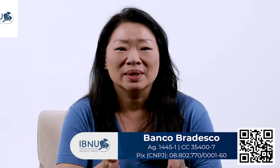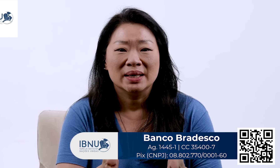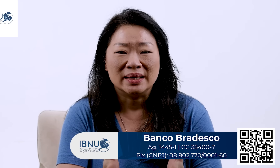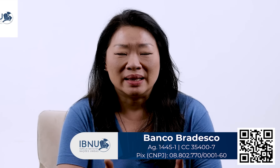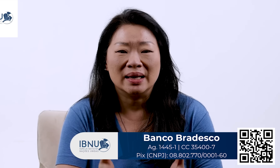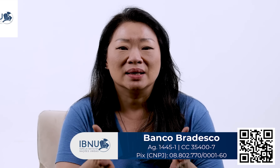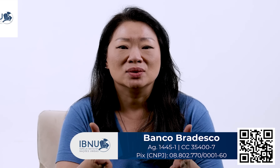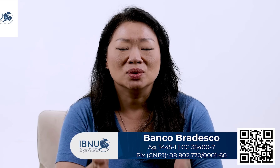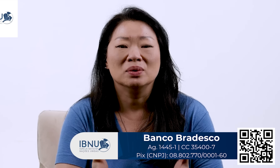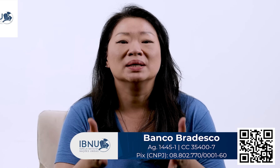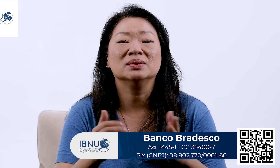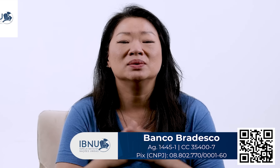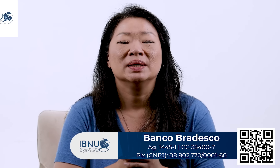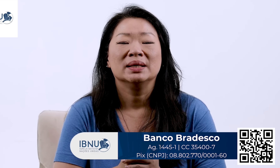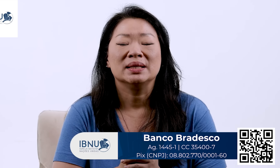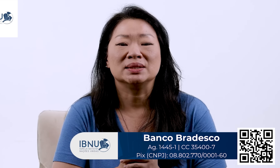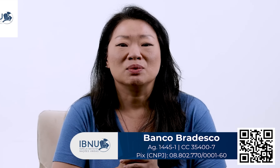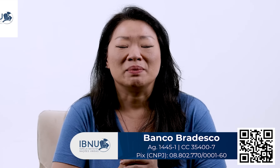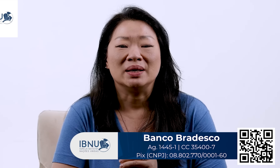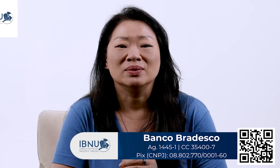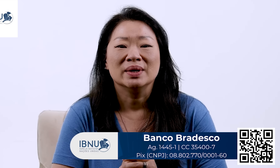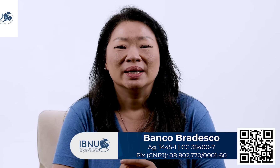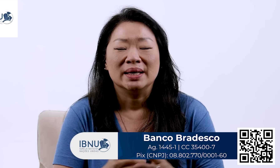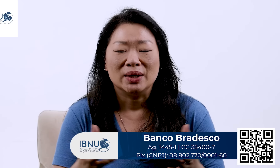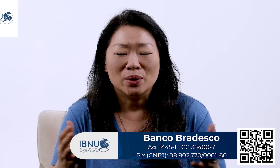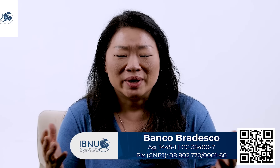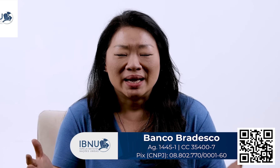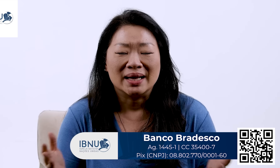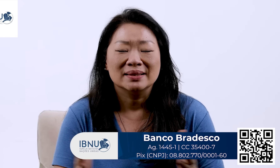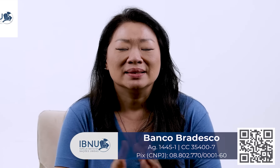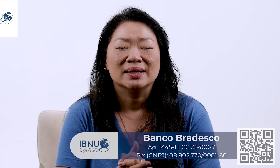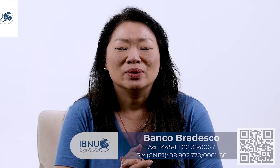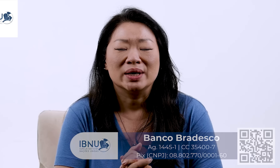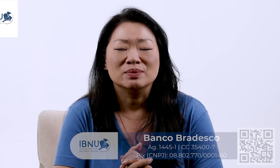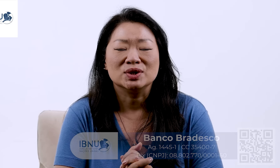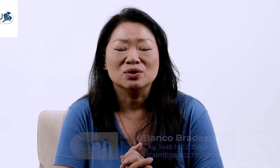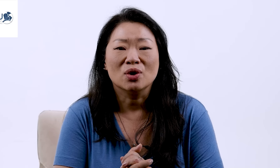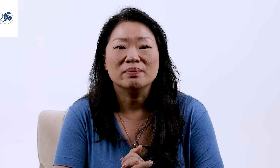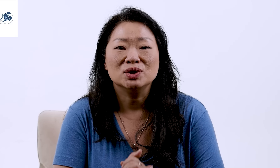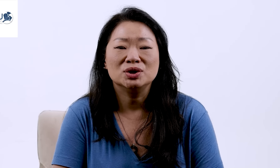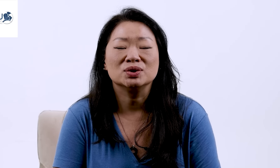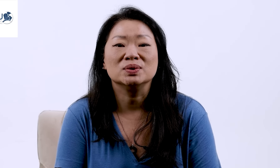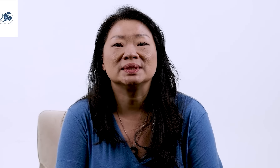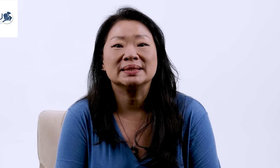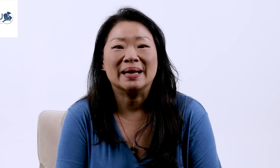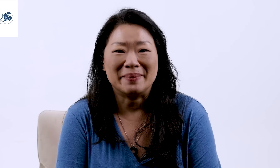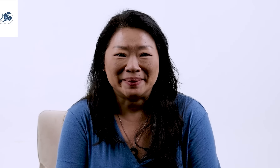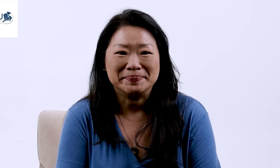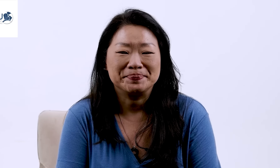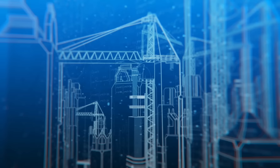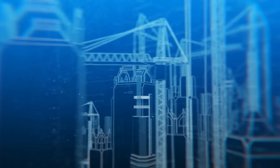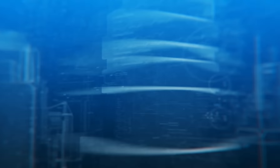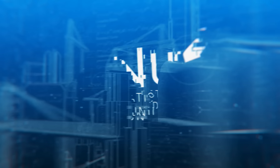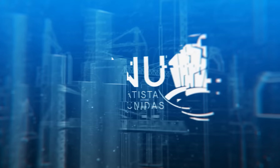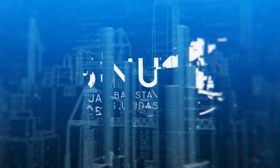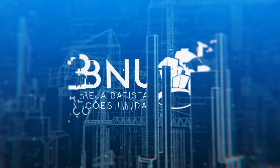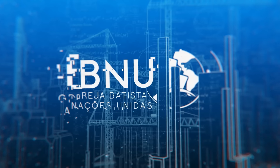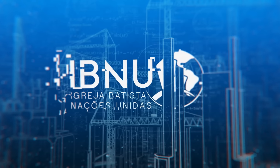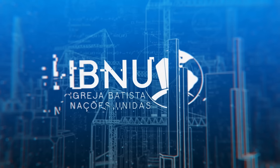estão entregando, doando nesse momento. E obrigada. Oramos em nome de Jesus. Amém.